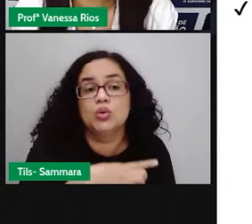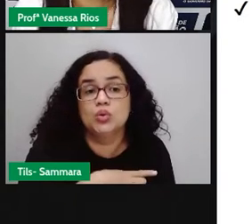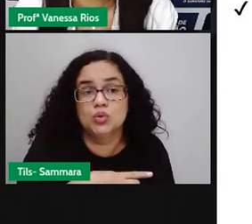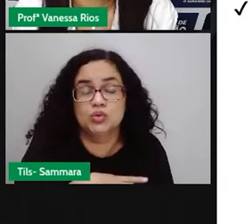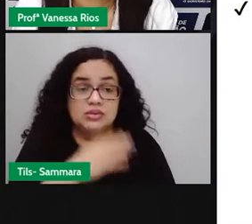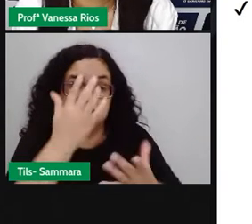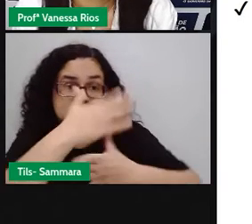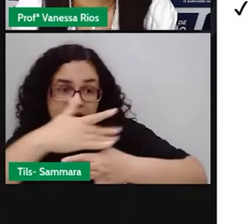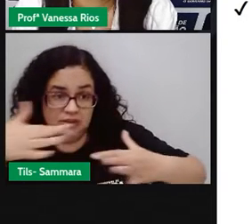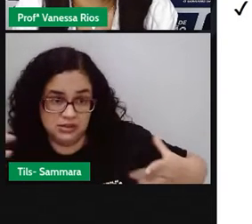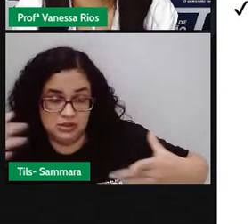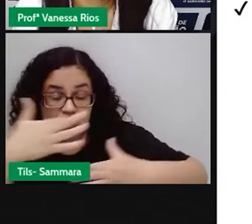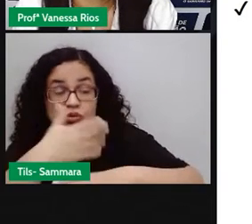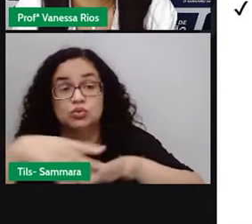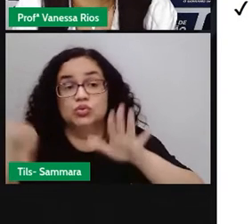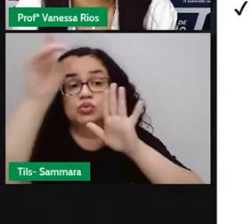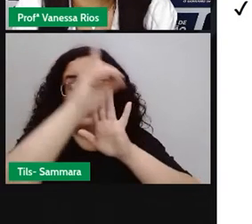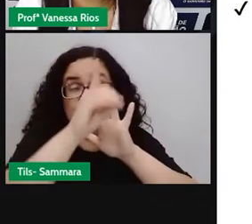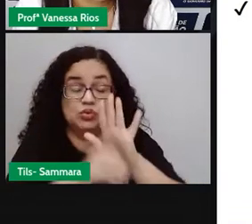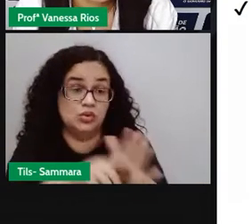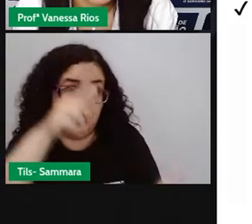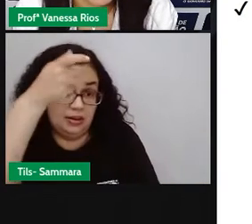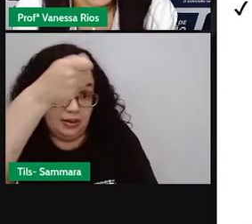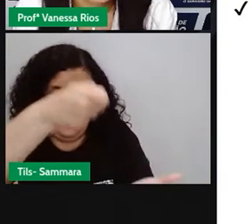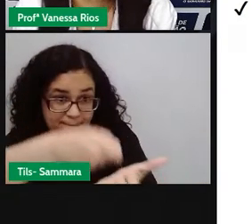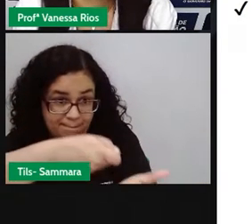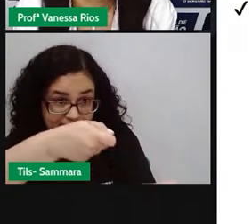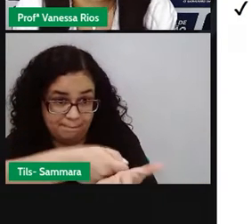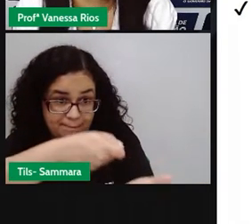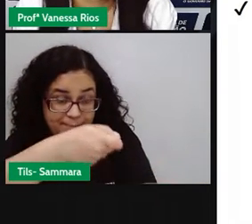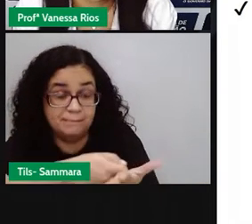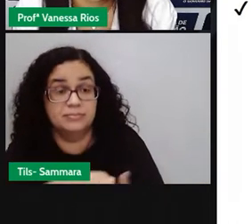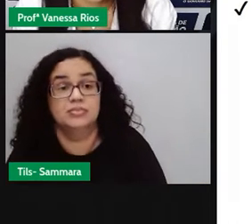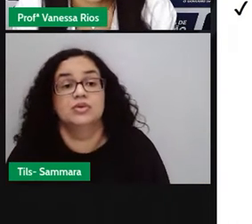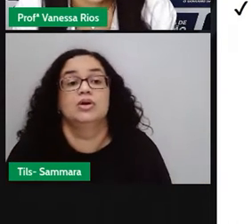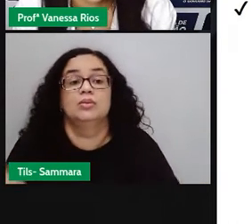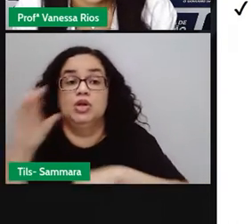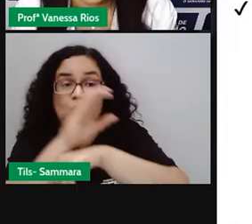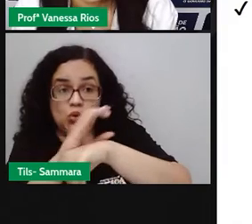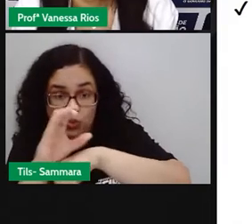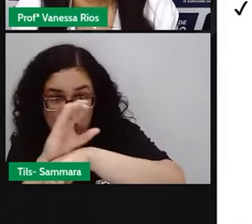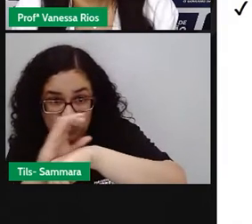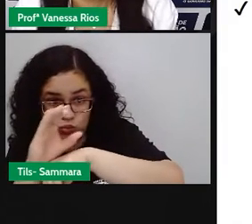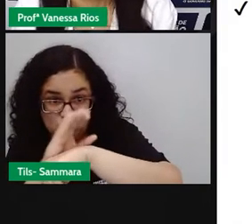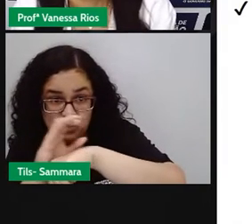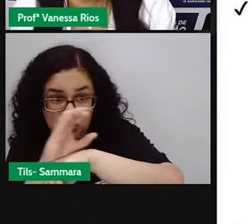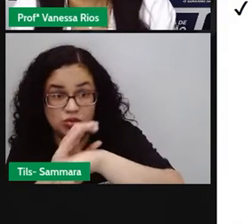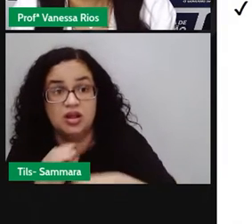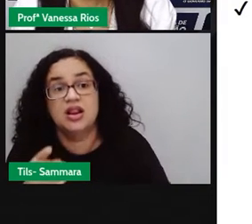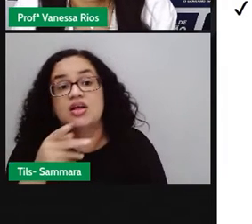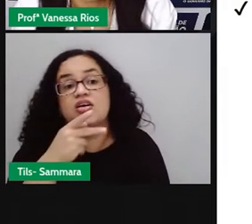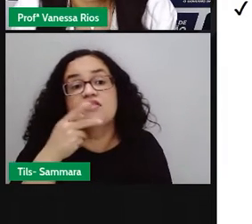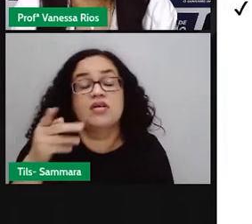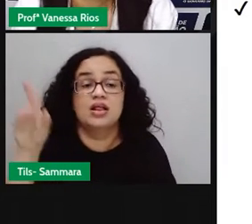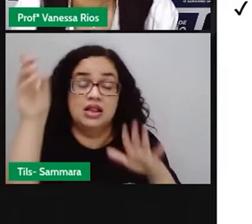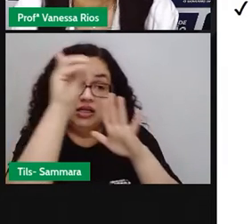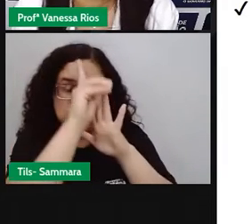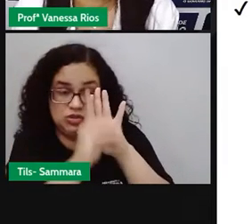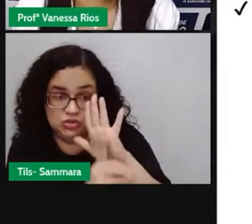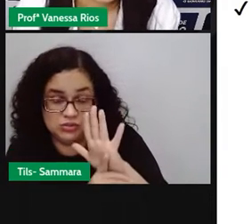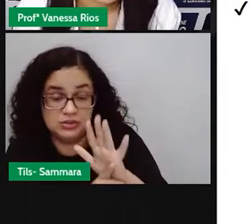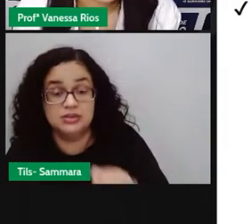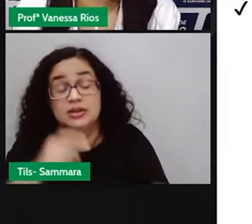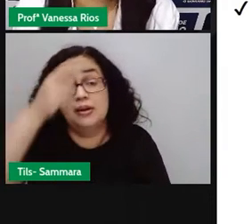da cidade com seus direitos e obrigações previstos pela Constituição. Então, quando a gente fala em direitos